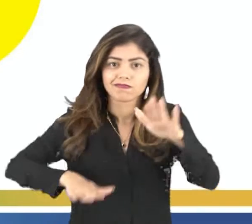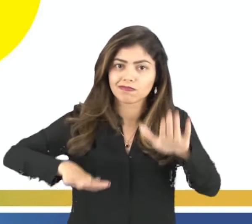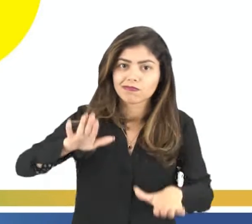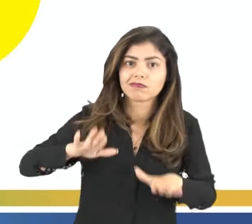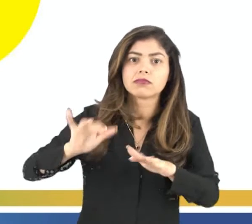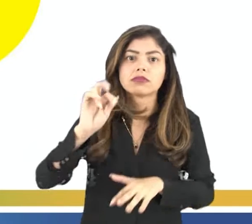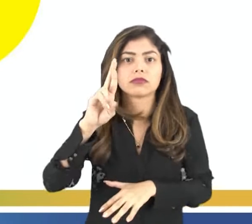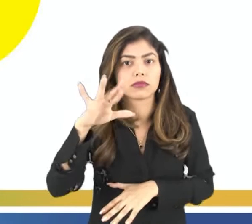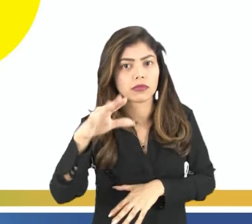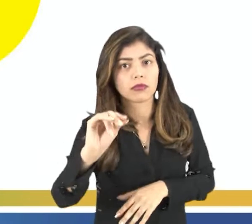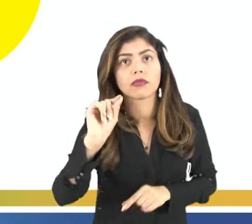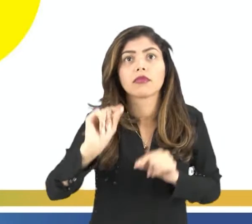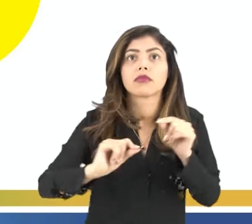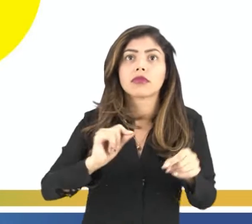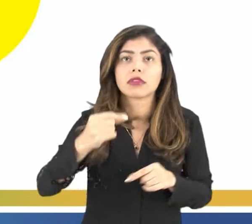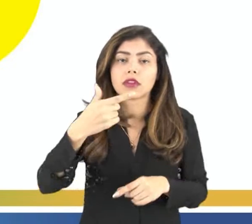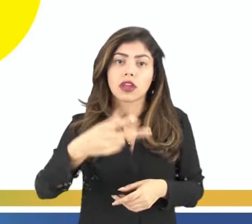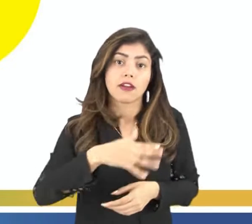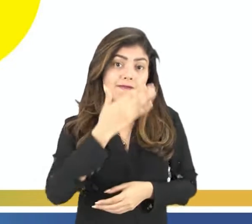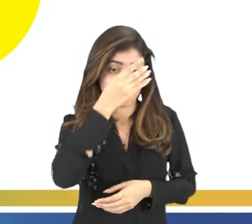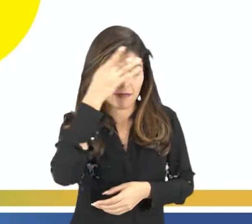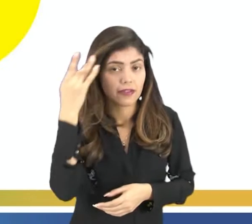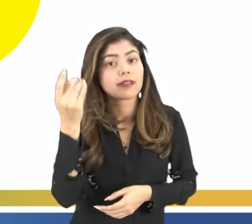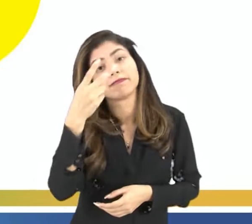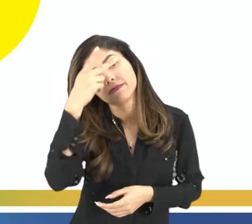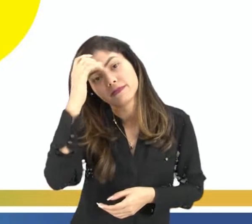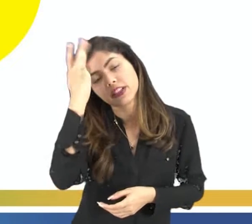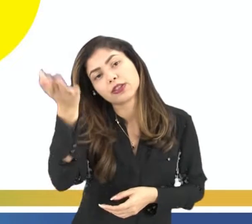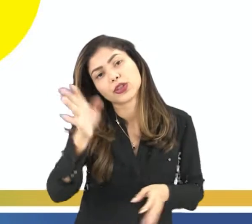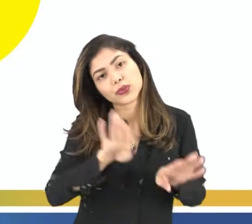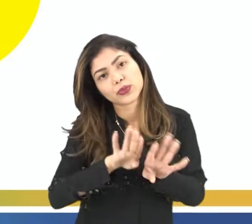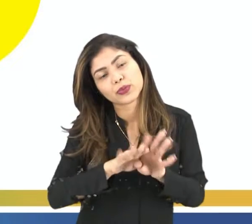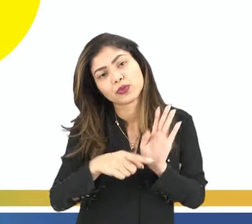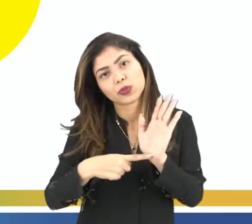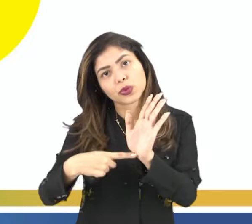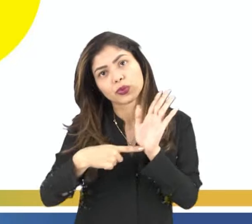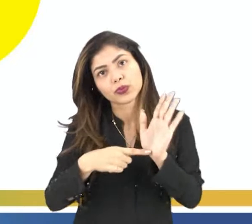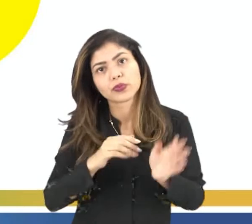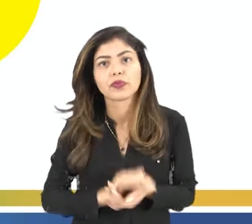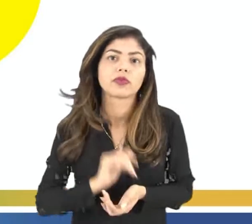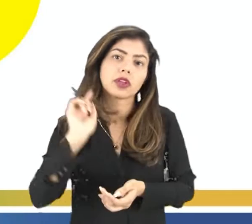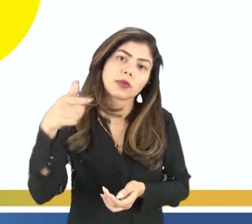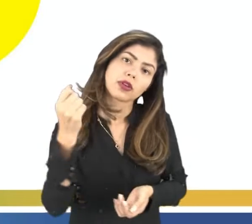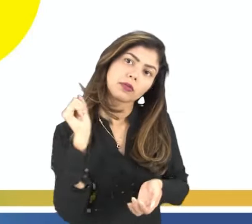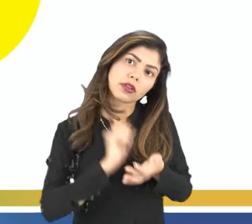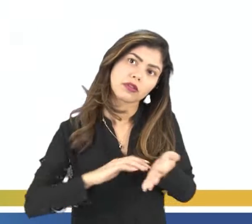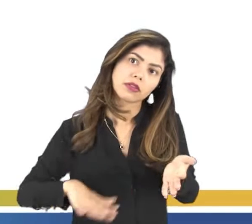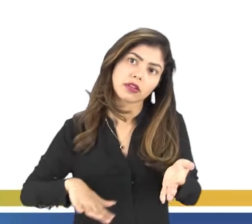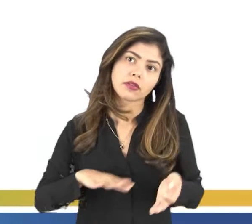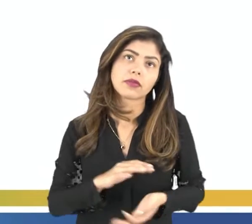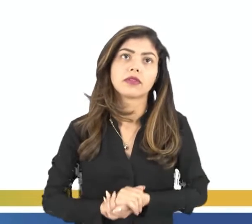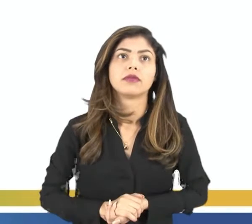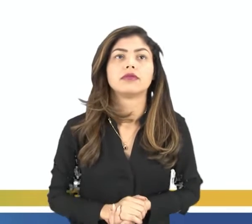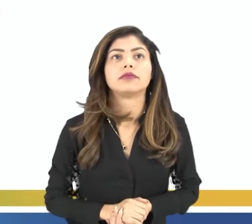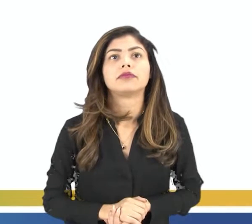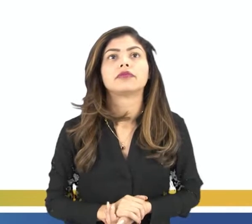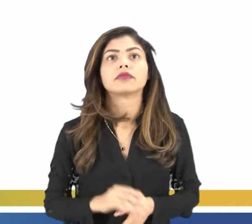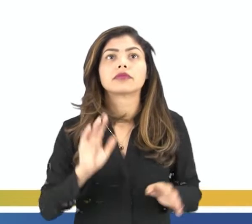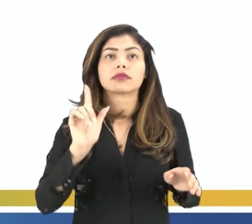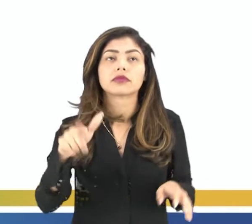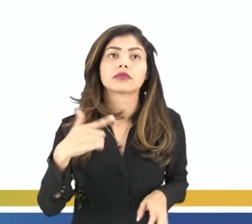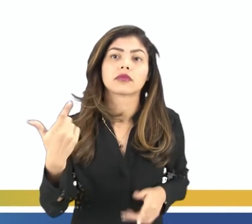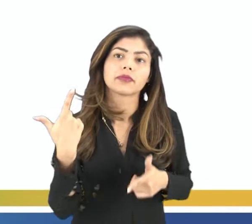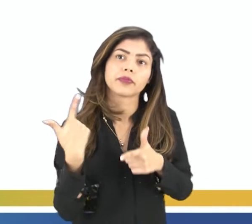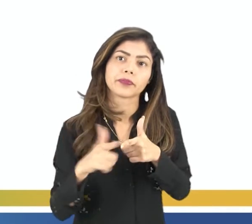raio será dado tão facilmente. Vamos ver assim então na próxima situação. O